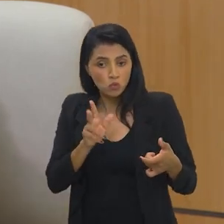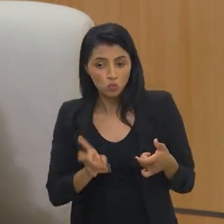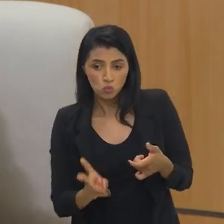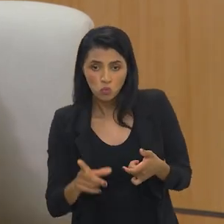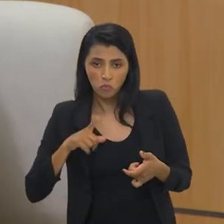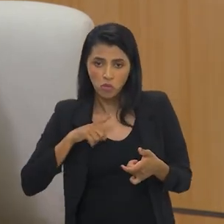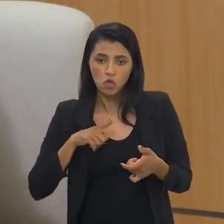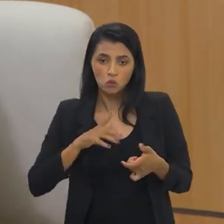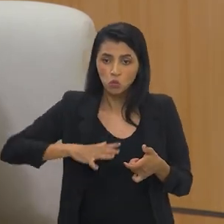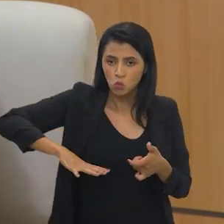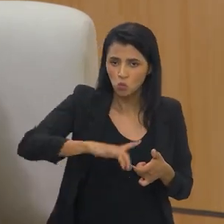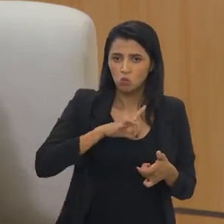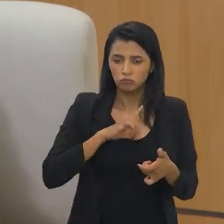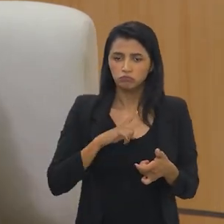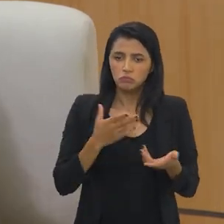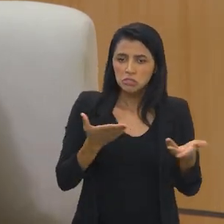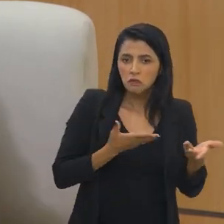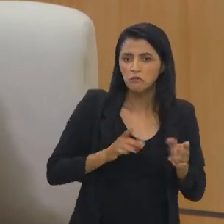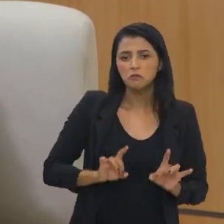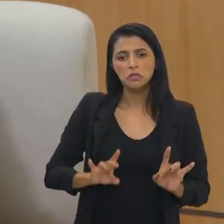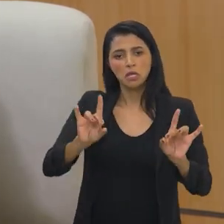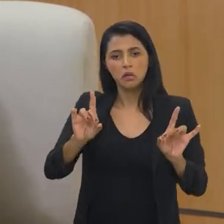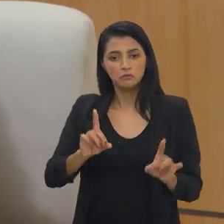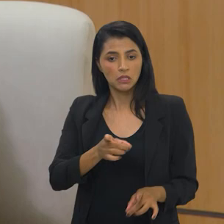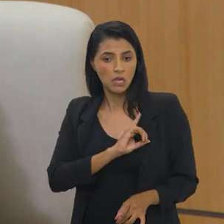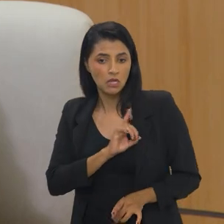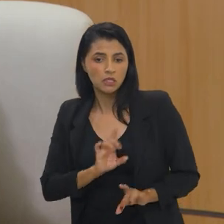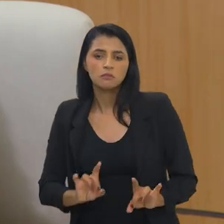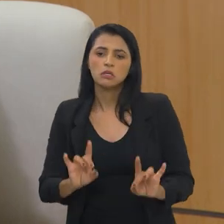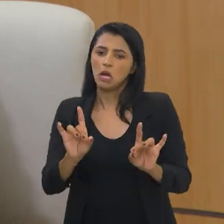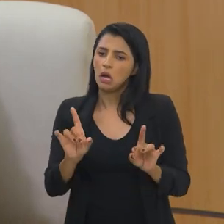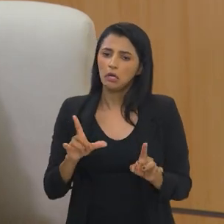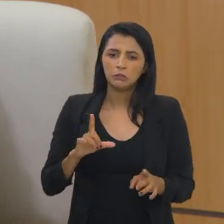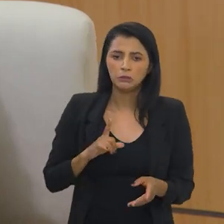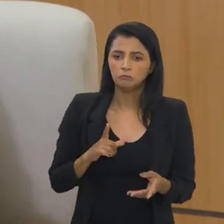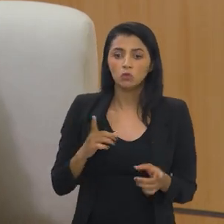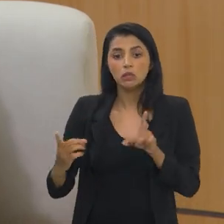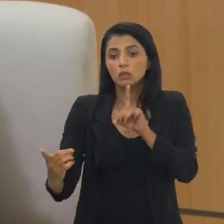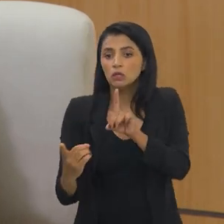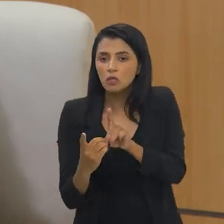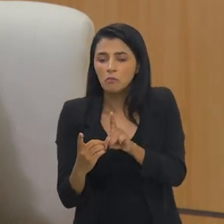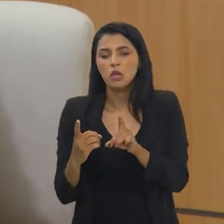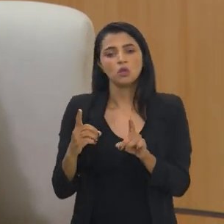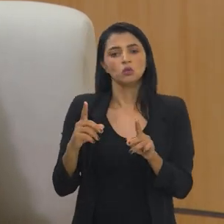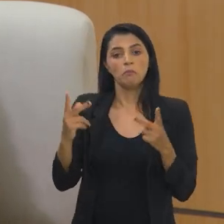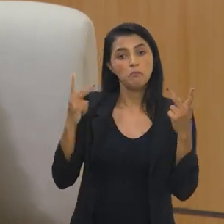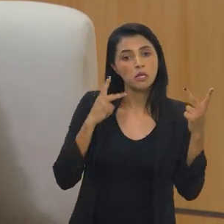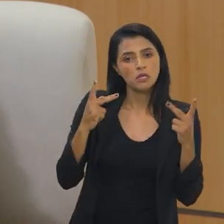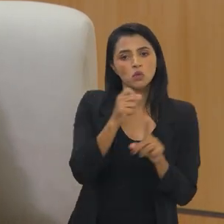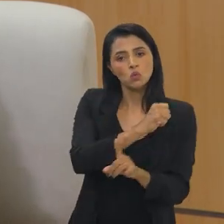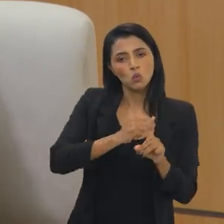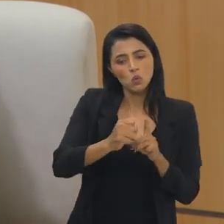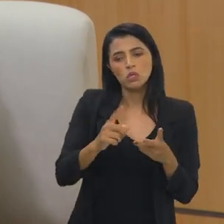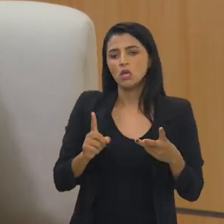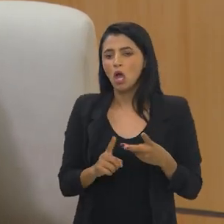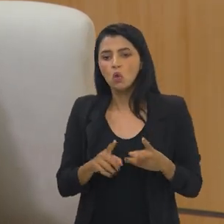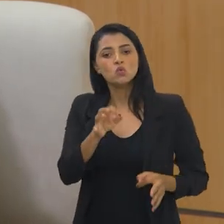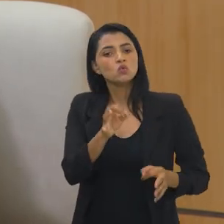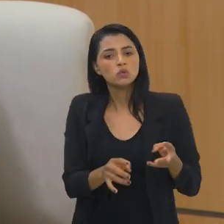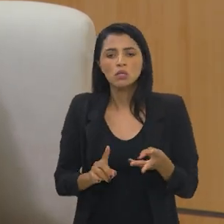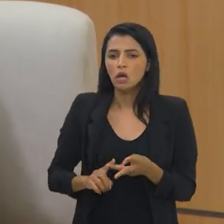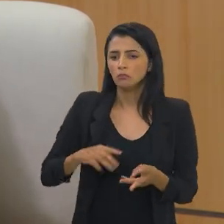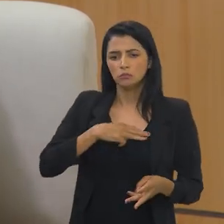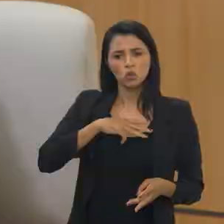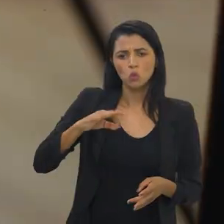físico todos os serviços especializados a delegacia especializada né é o atendimento psicossocial é